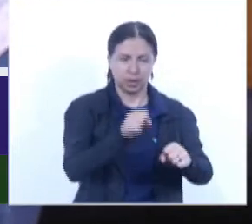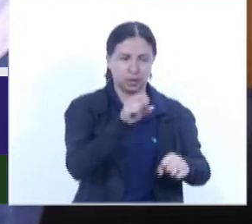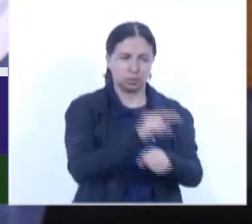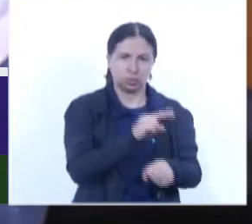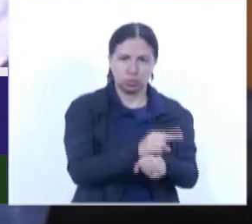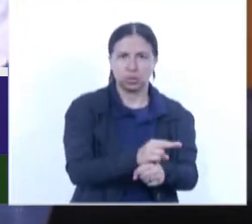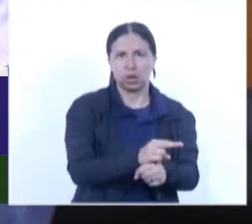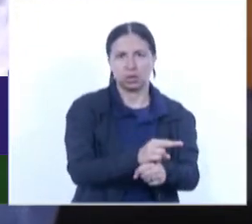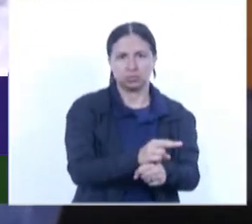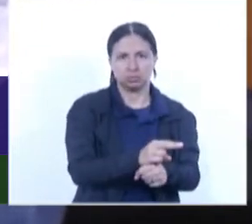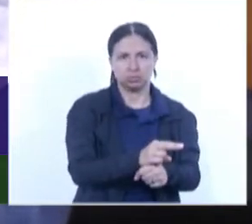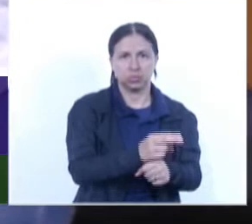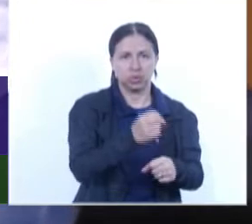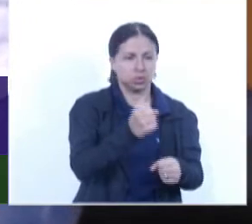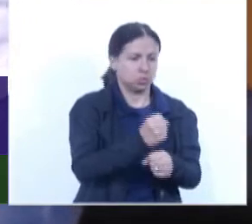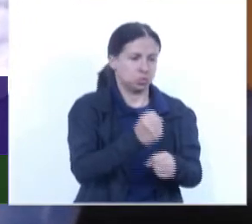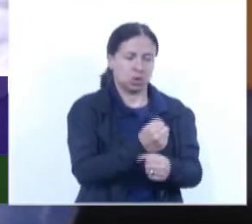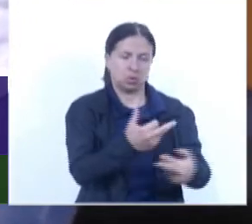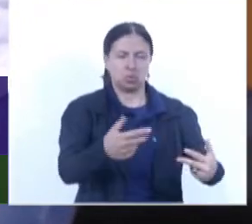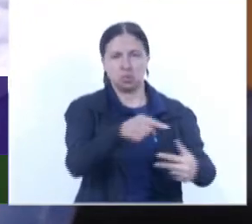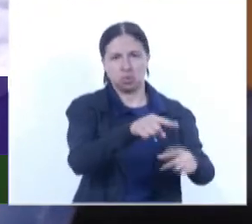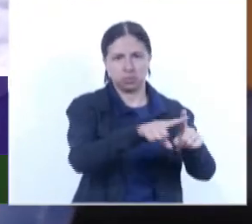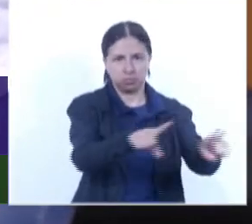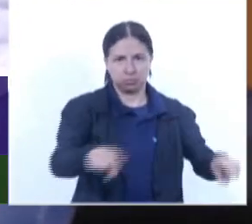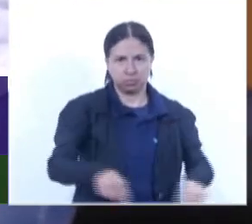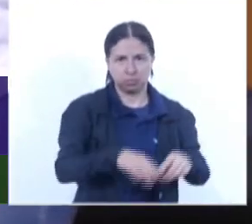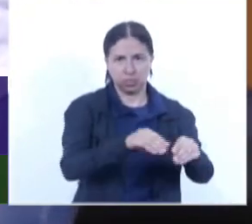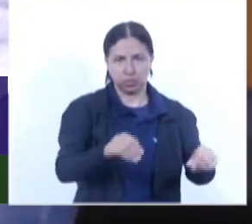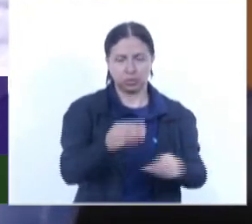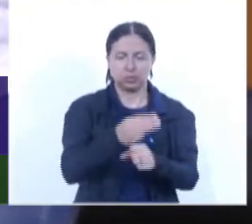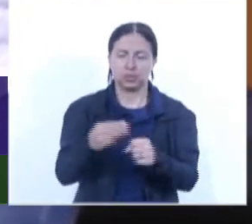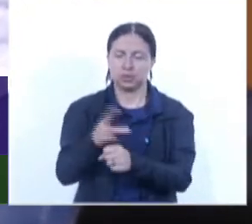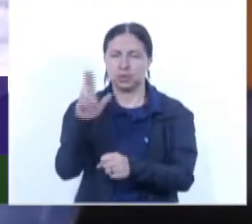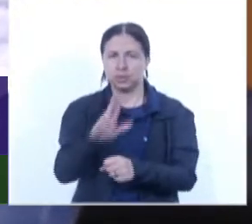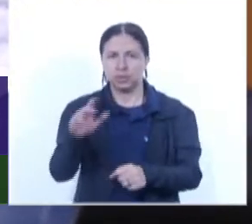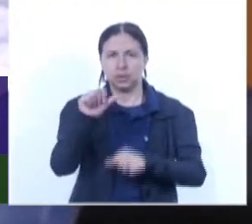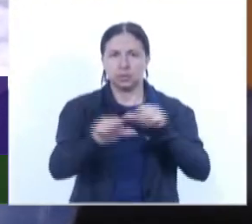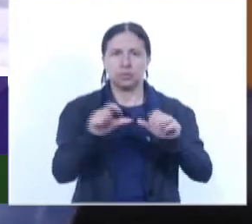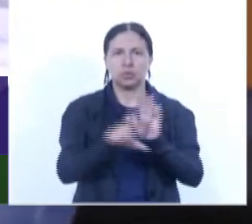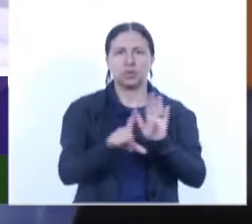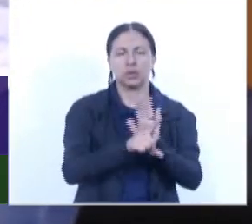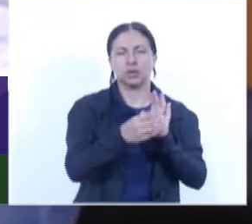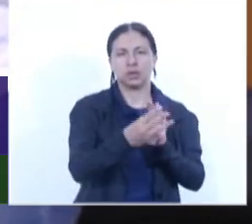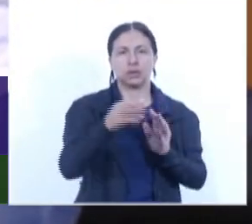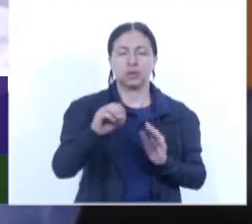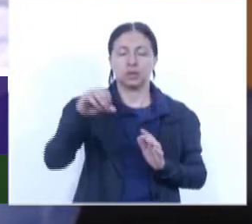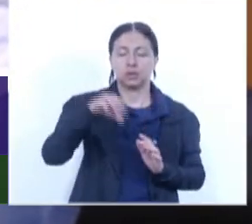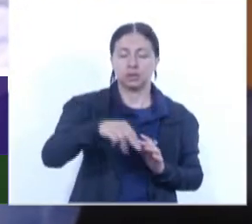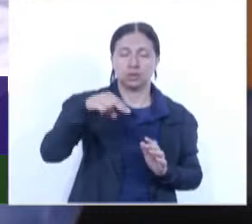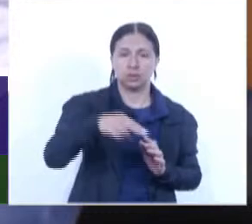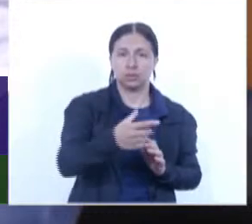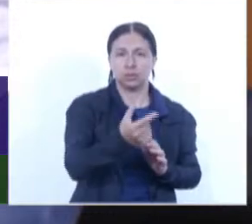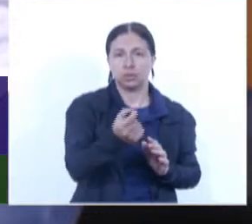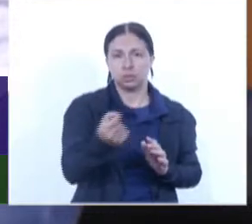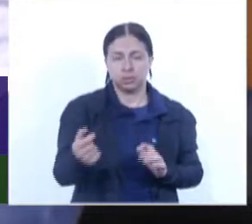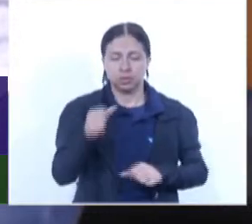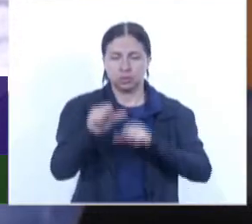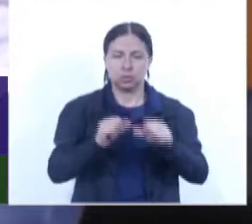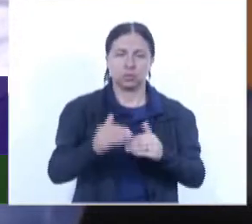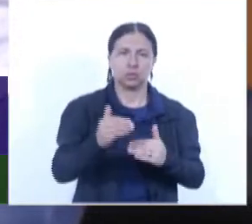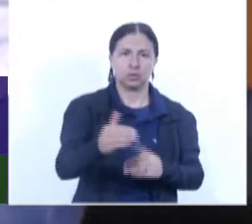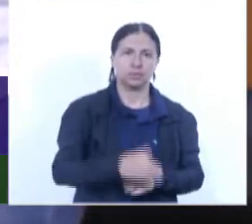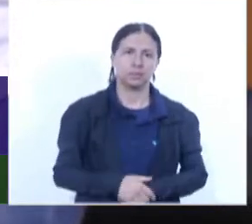Uberlândia e revoga a lei complementar 2005 de 30 de novembro de 2000 e suas atrações posteriores